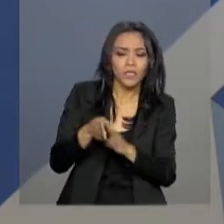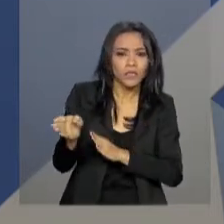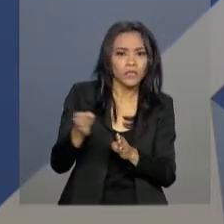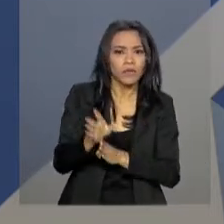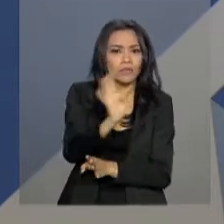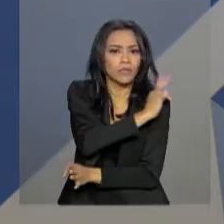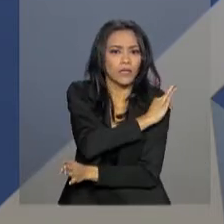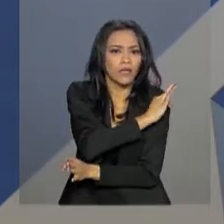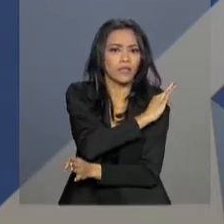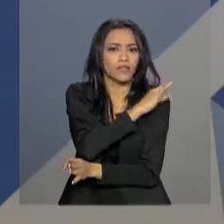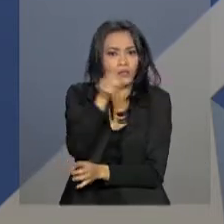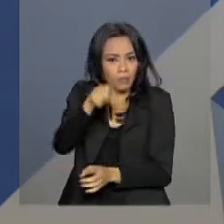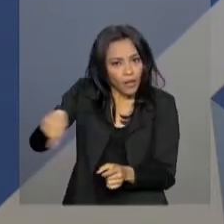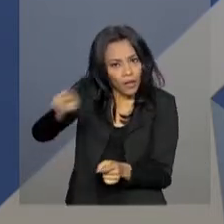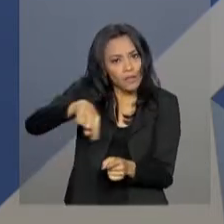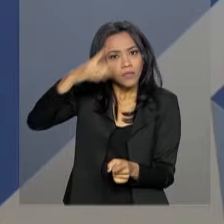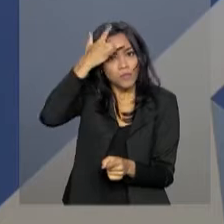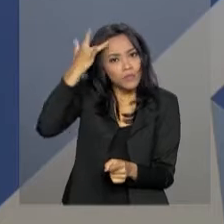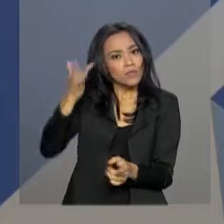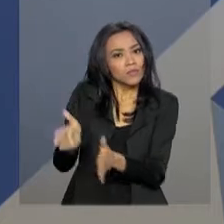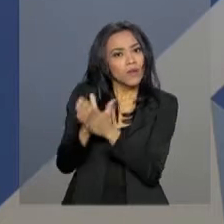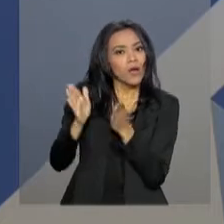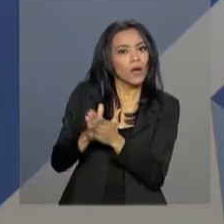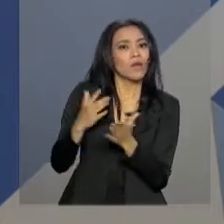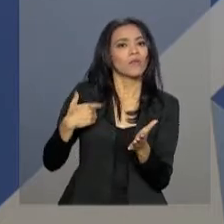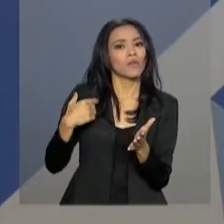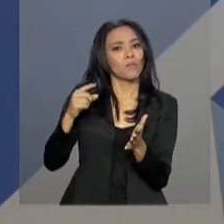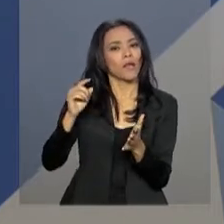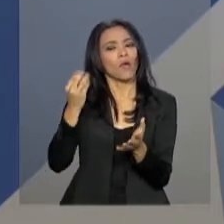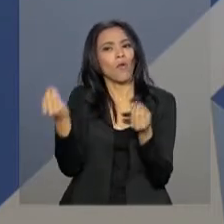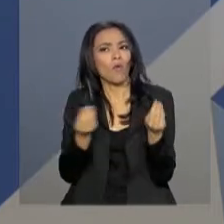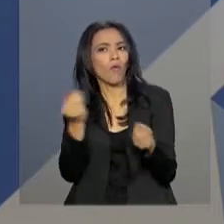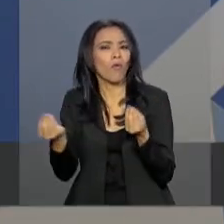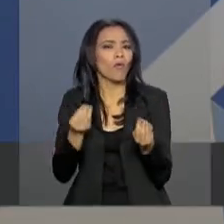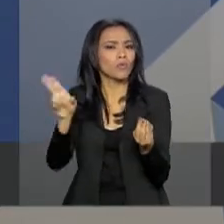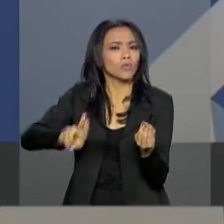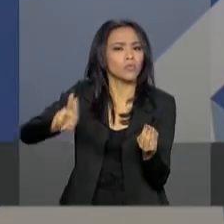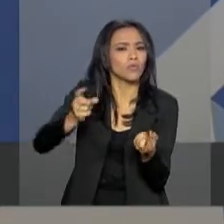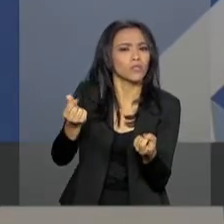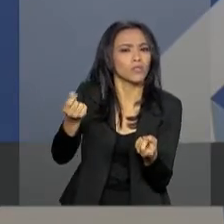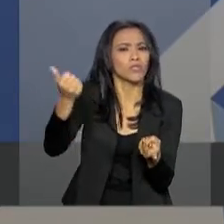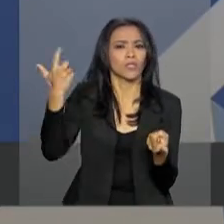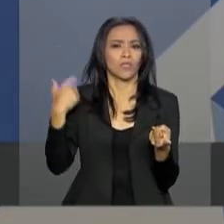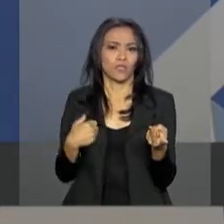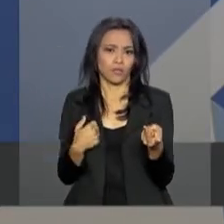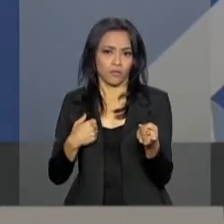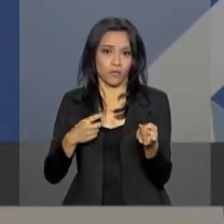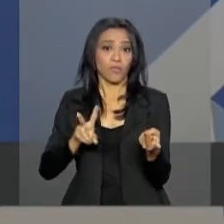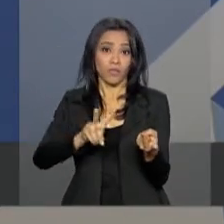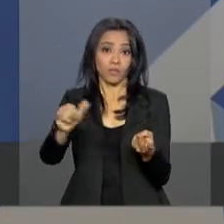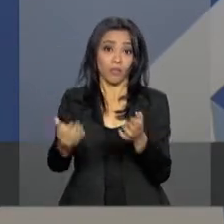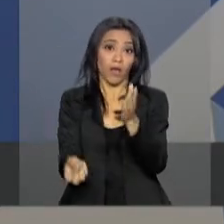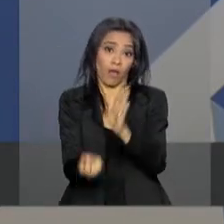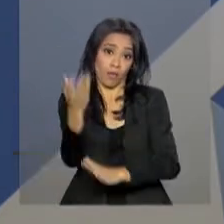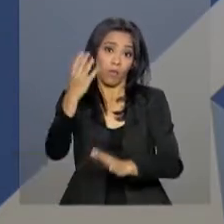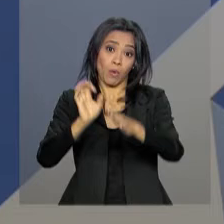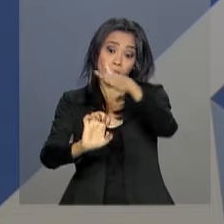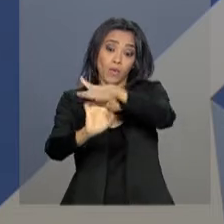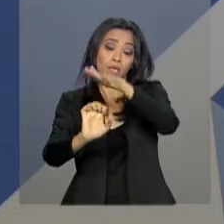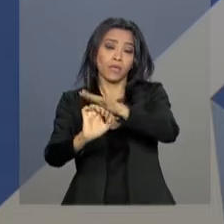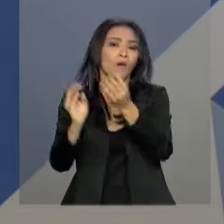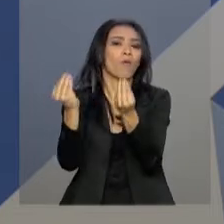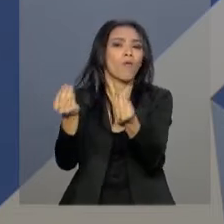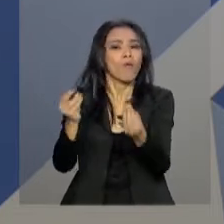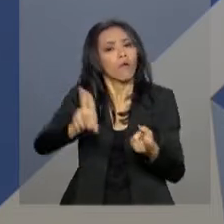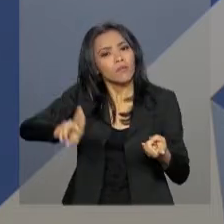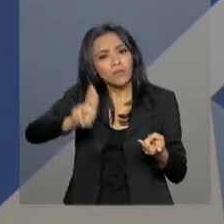é essencial. Para orientar o uso adequado do dinheiro, isso os bancos estão fazendo, como é que emprega esse